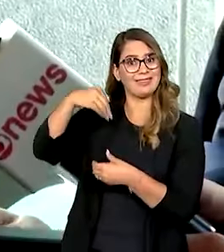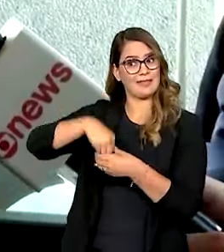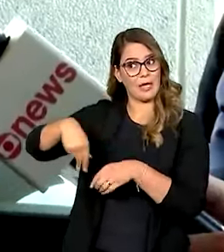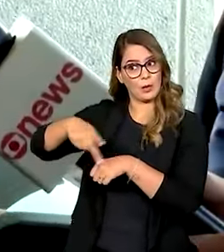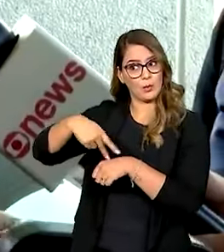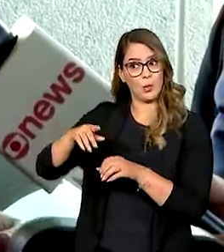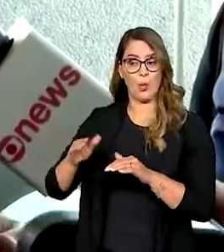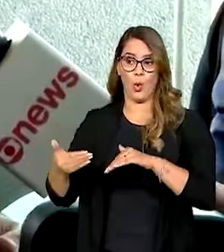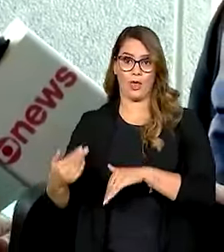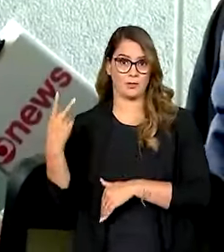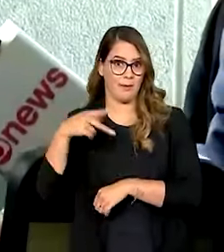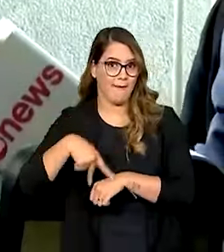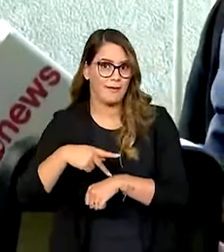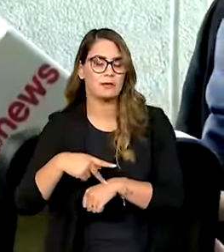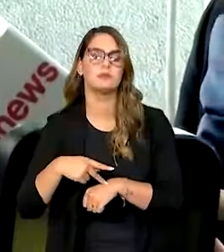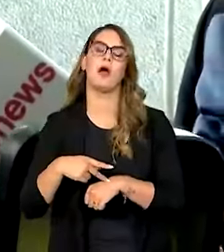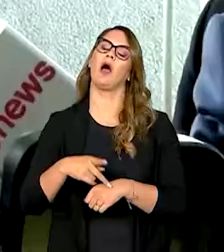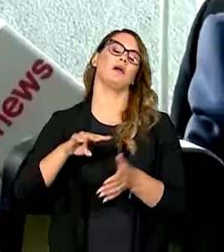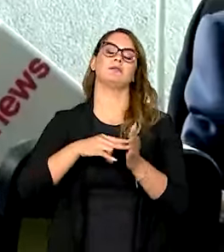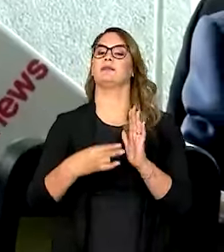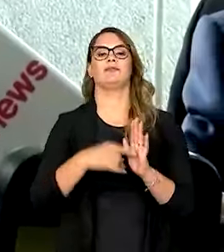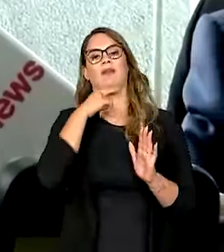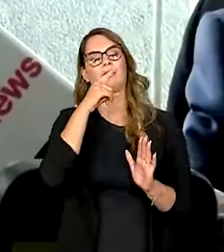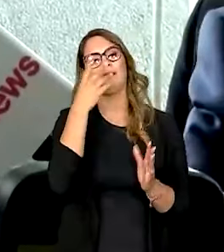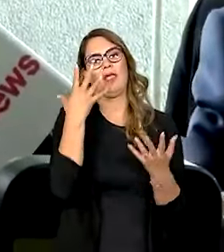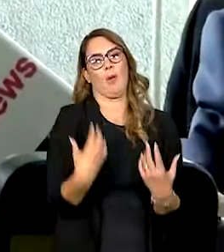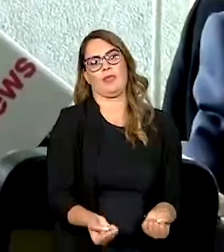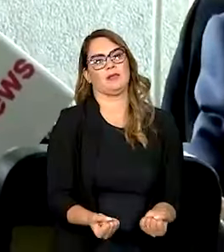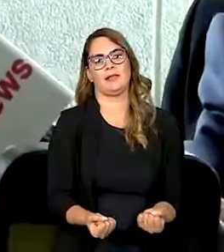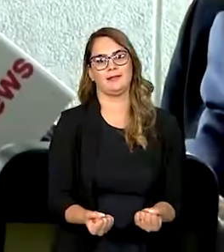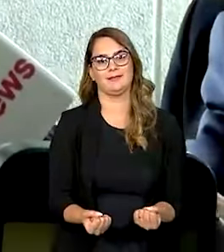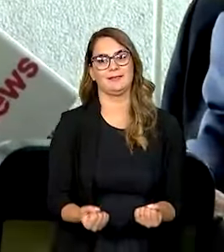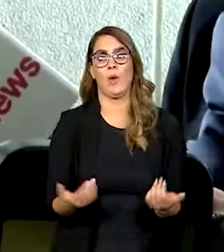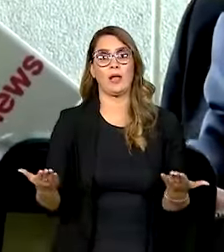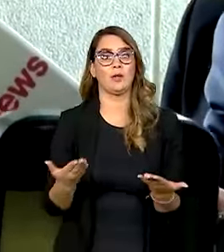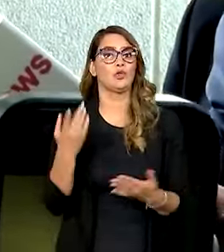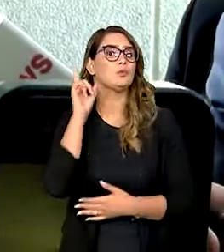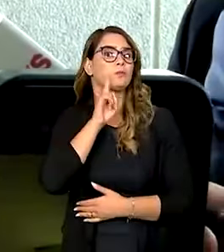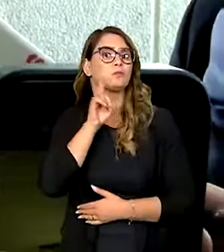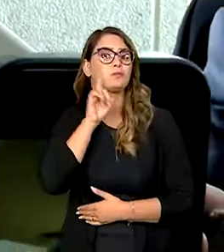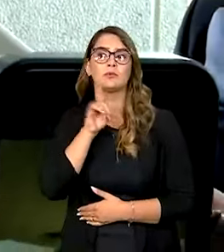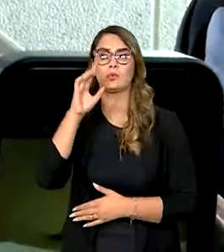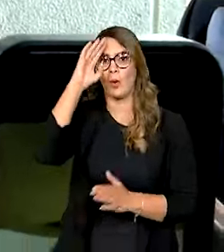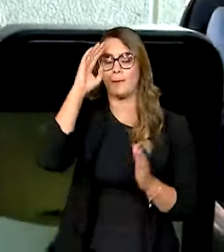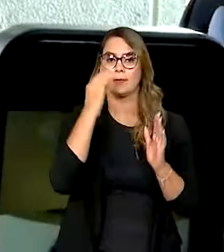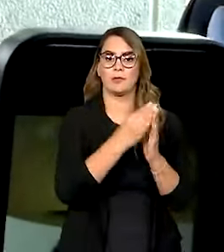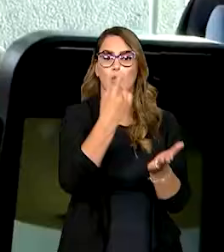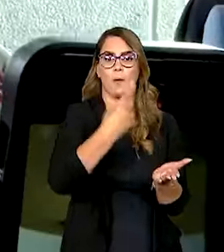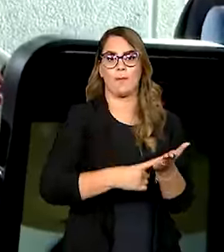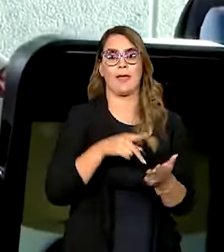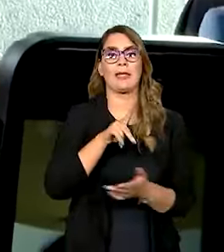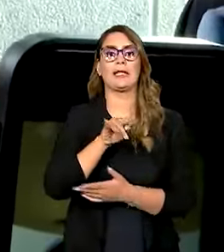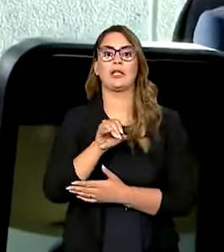pelo seu Congresso Nacional significa que ninguém vai cumprir vamos pegar até hoje os Estados Unidos não cumpriu o protocolo de koto